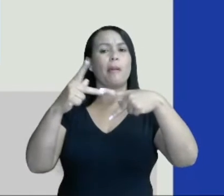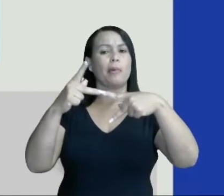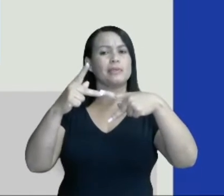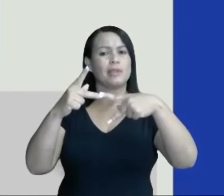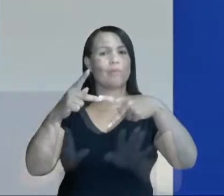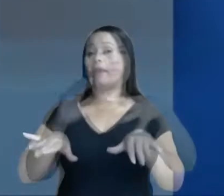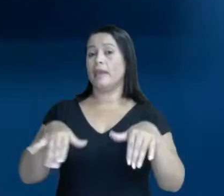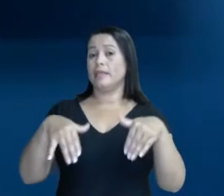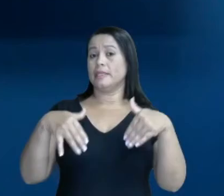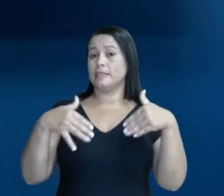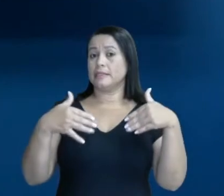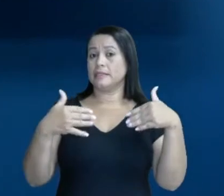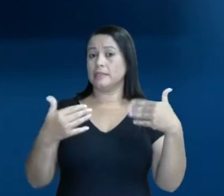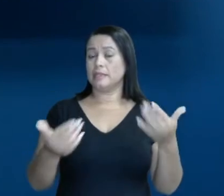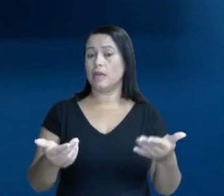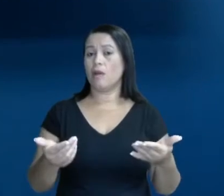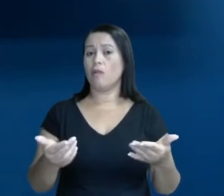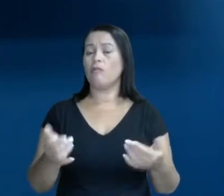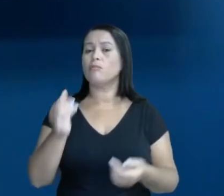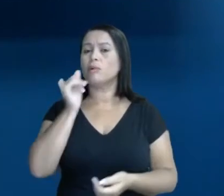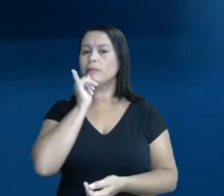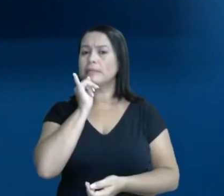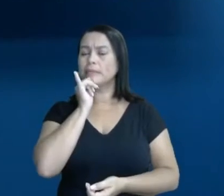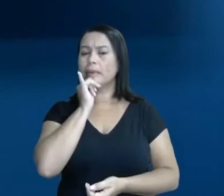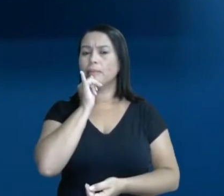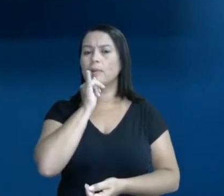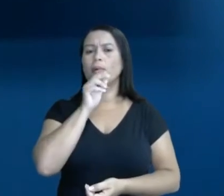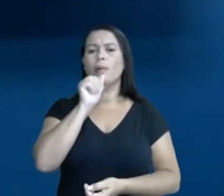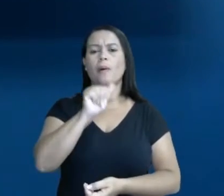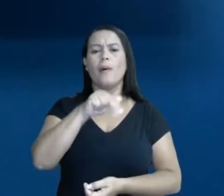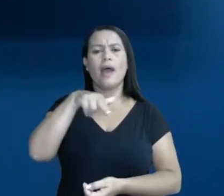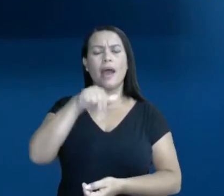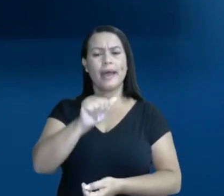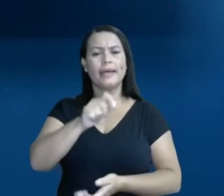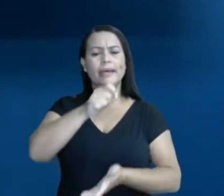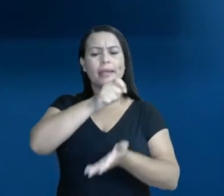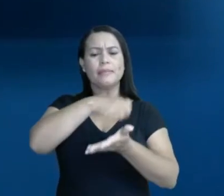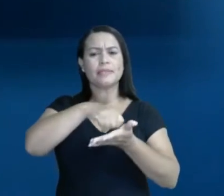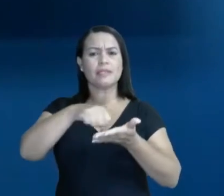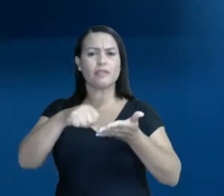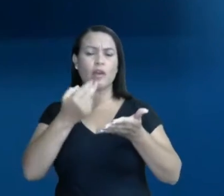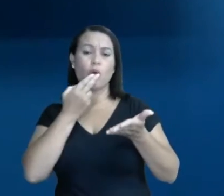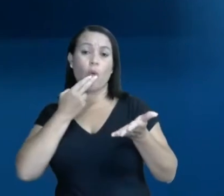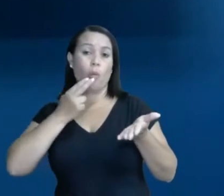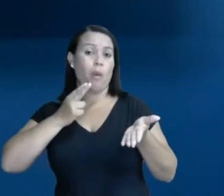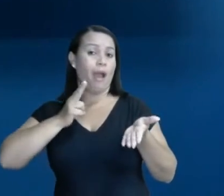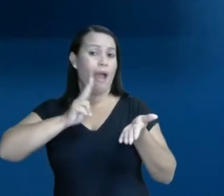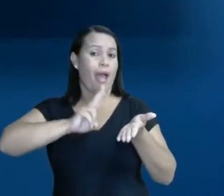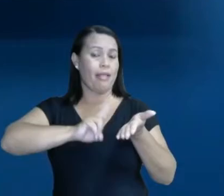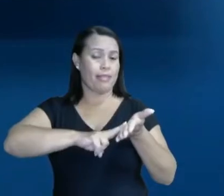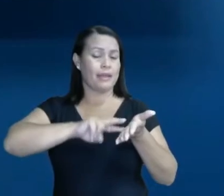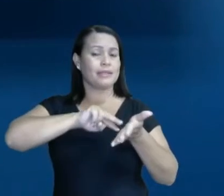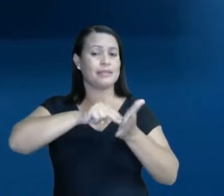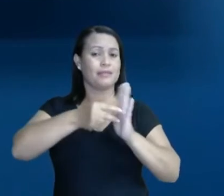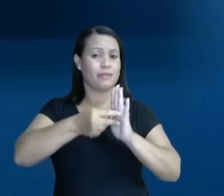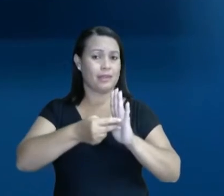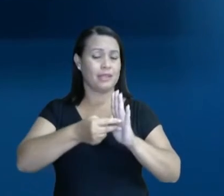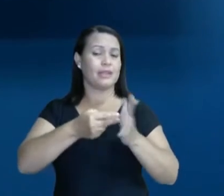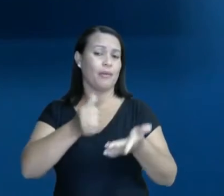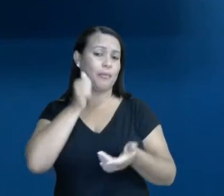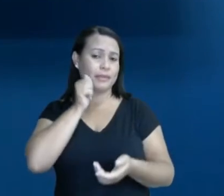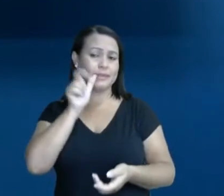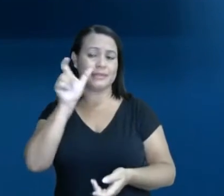ao verbo, tá bom? Vamos para o exemplo. Ana me escreveu uma carta, que